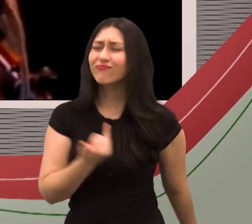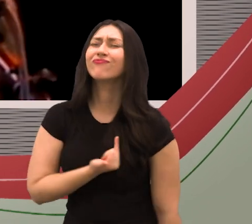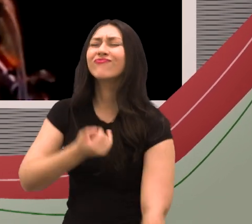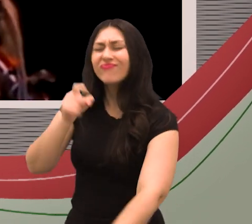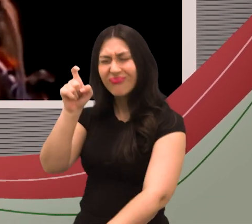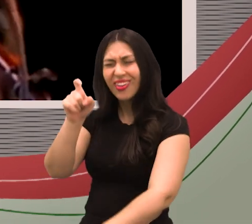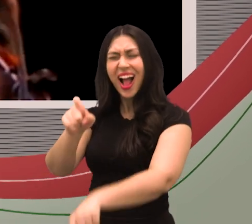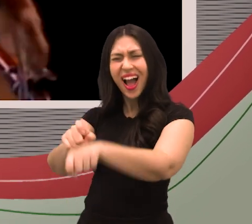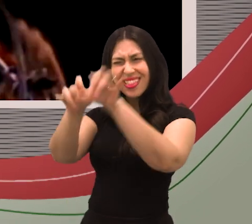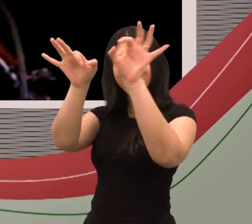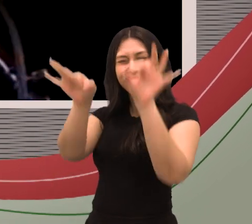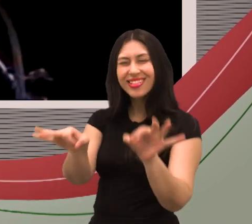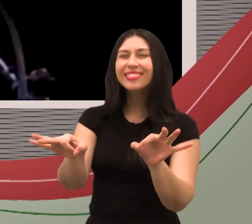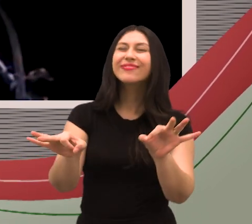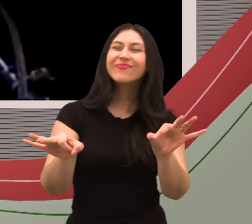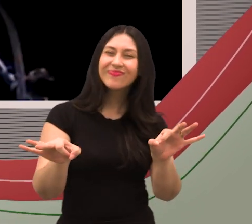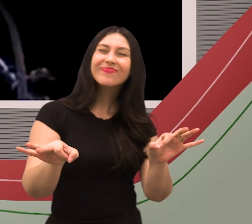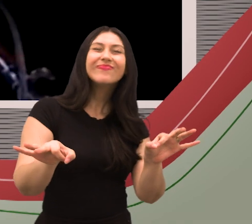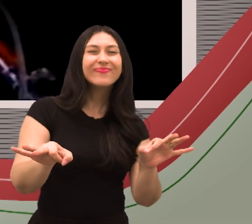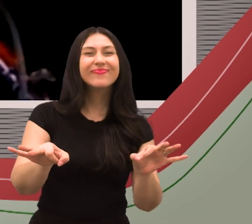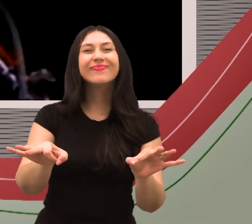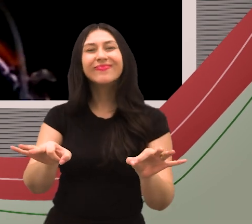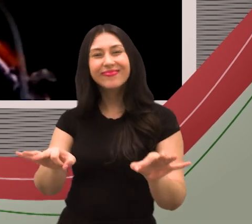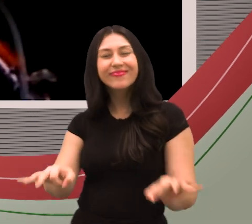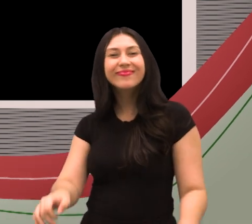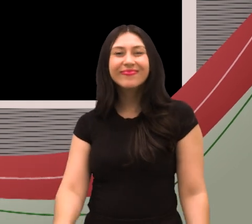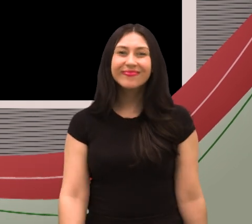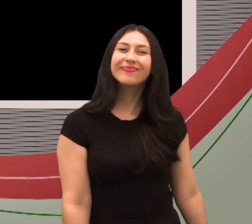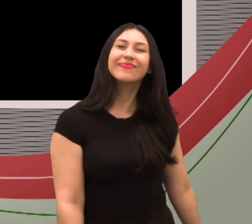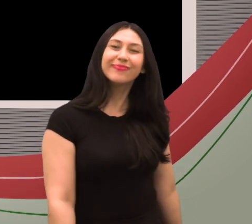me avise quando for a